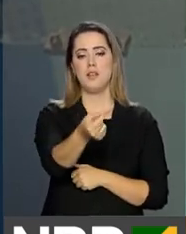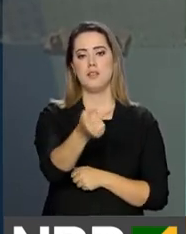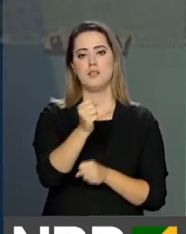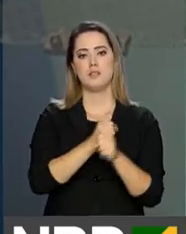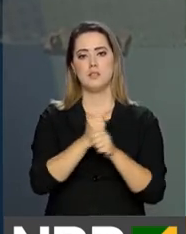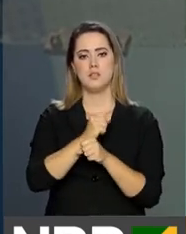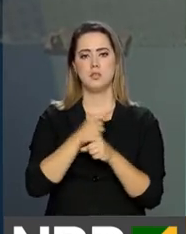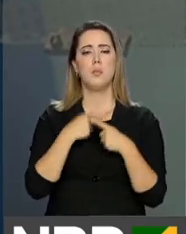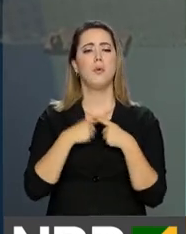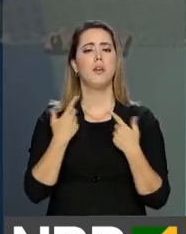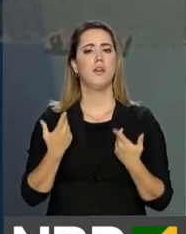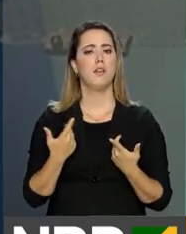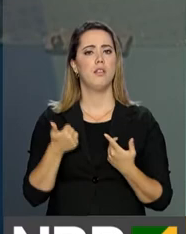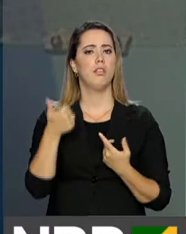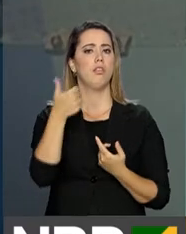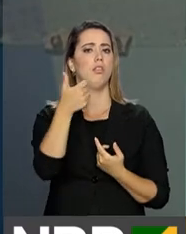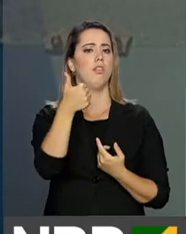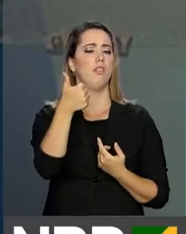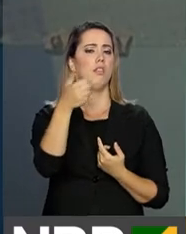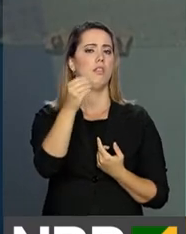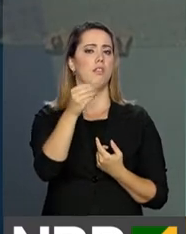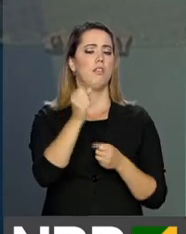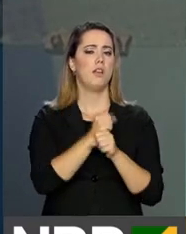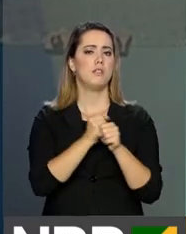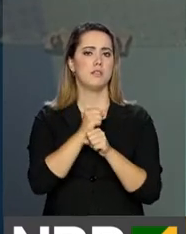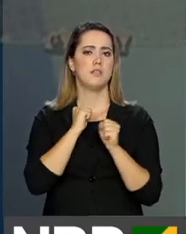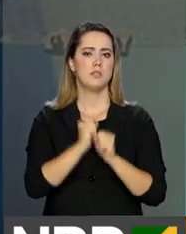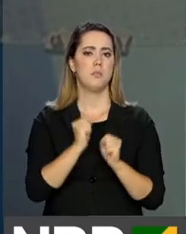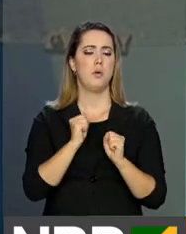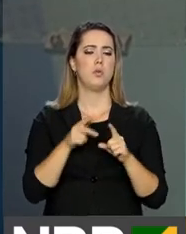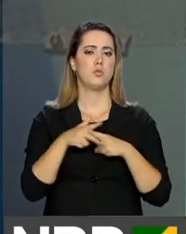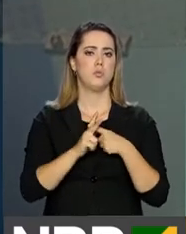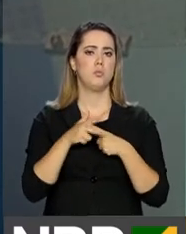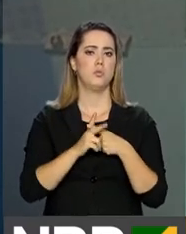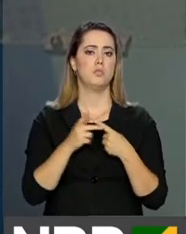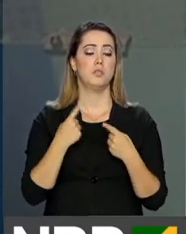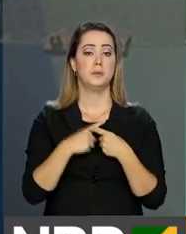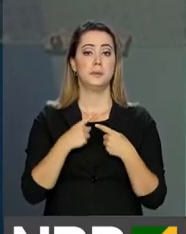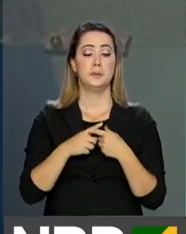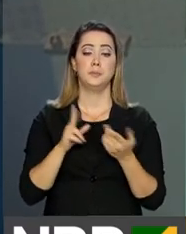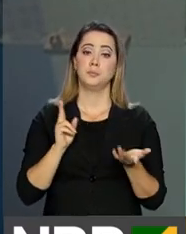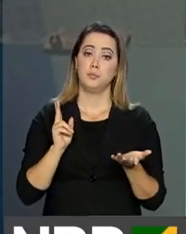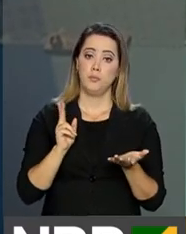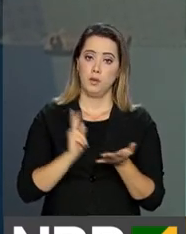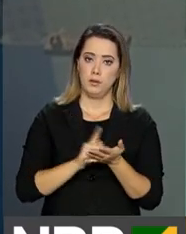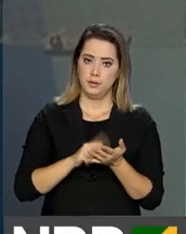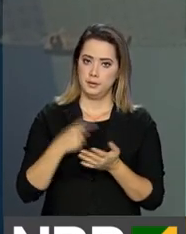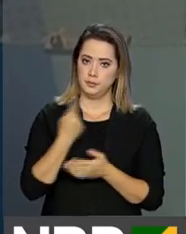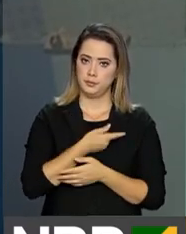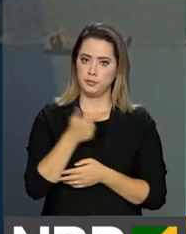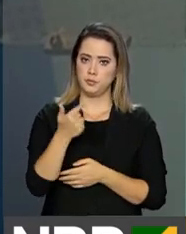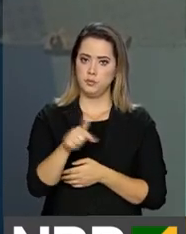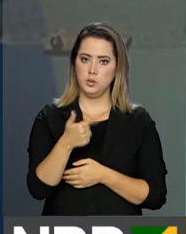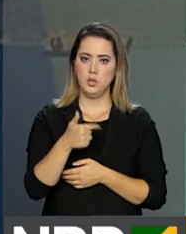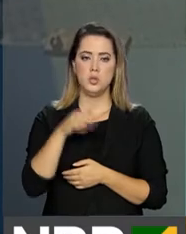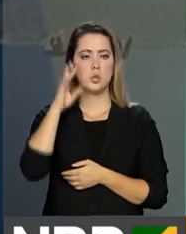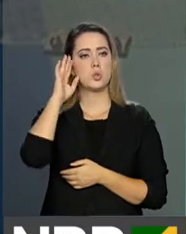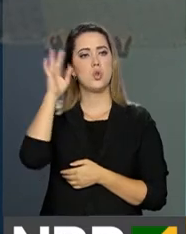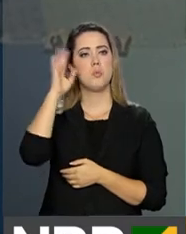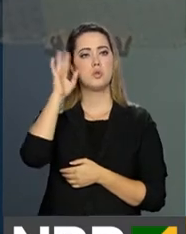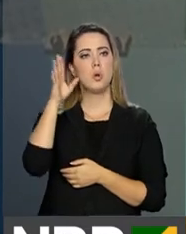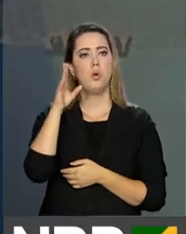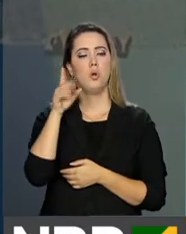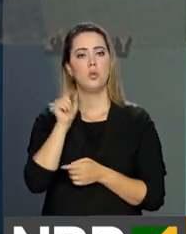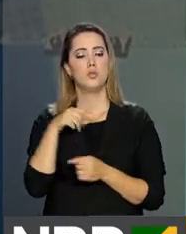Por que 10 anos depois pode vir a haver uma revisão? Porque, na verdade, nós não tínhamos a ilusão de que